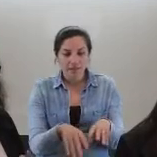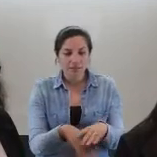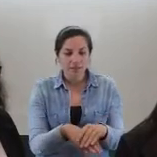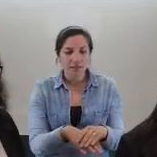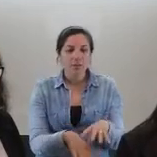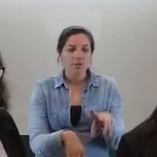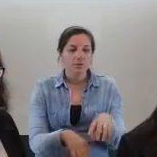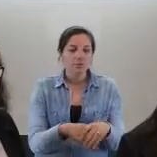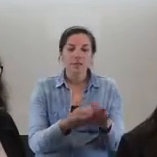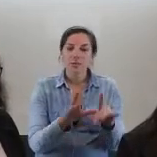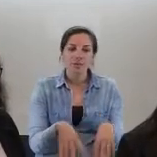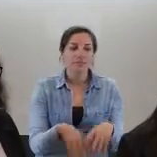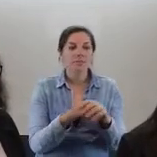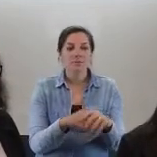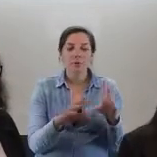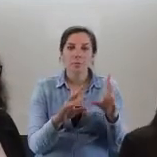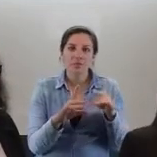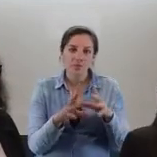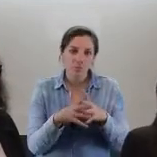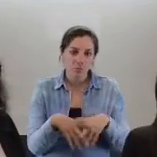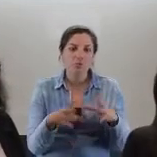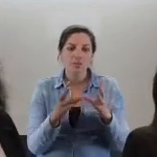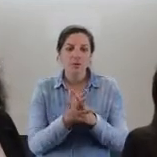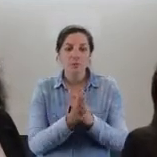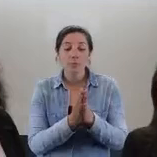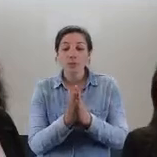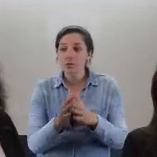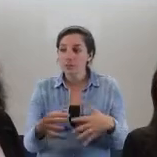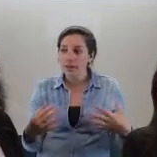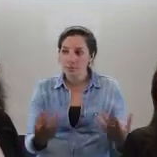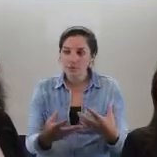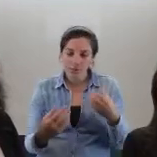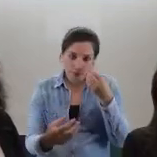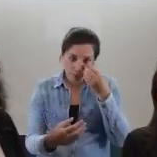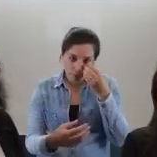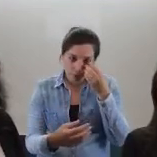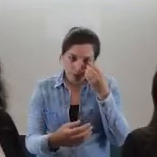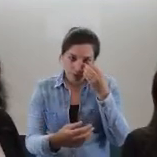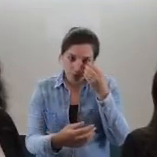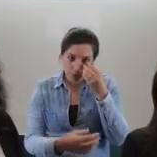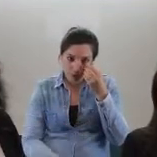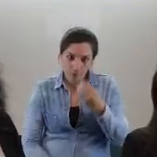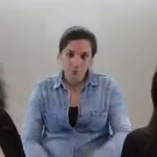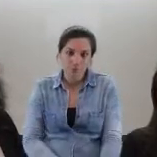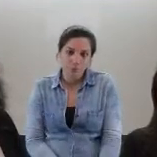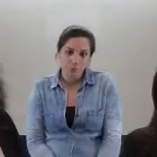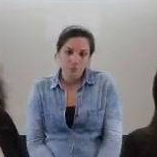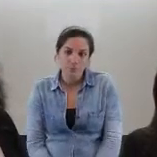esses detalhes, né, da anotação, de como fazer uma busca, de como, porque a gente acaba não sabendo muito sobre isso.